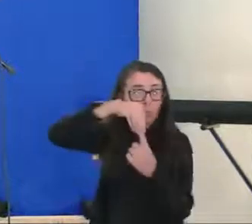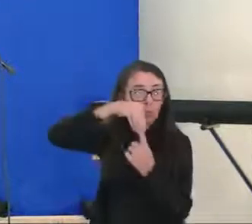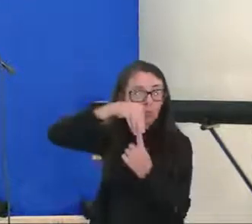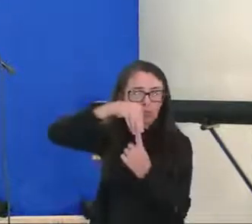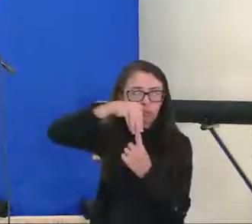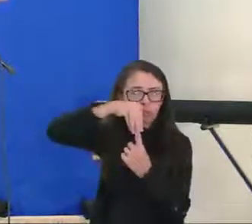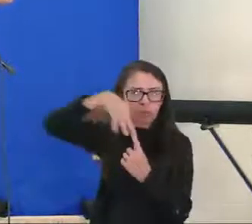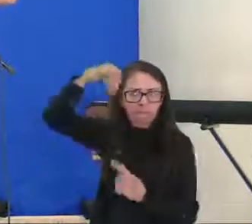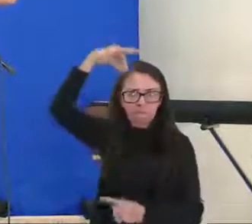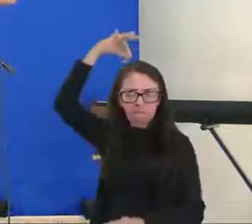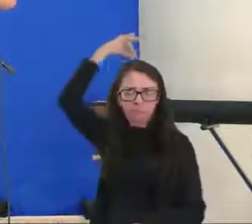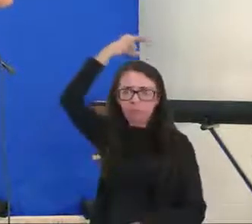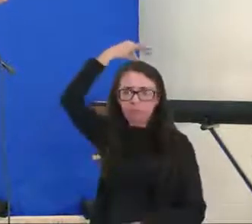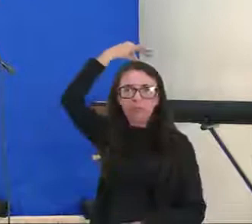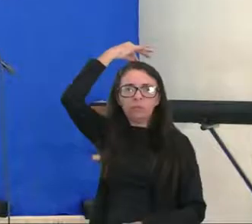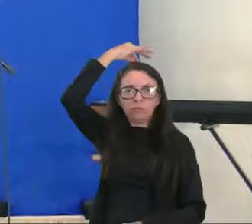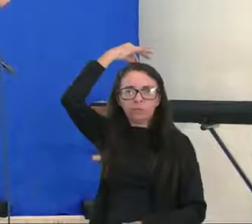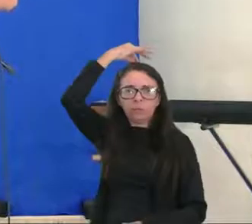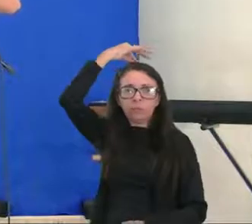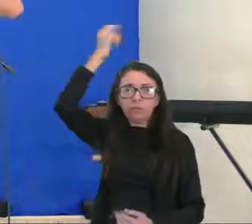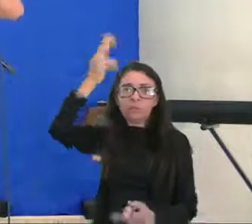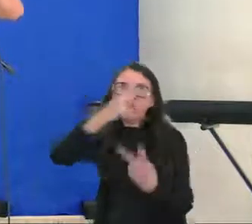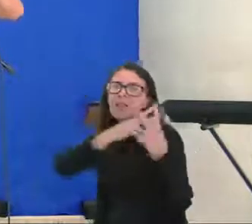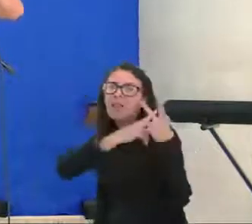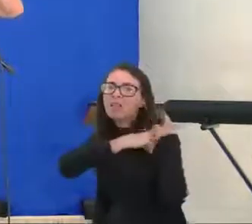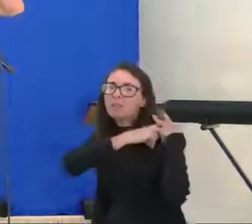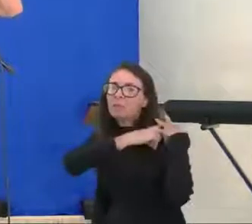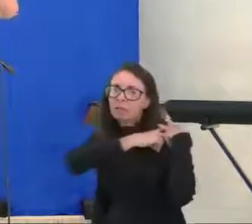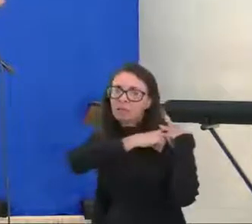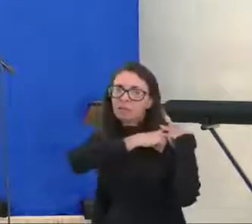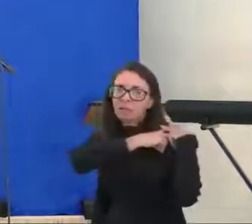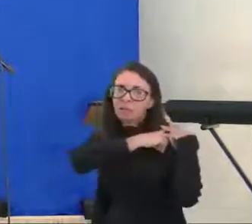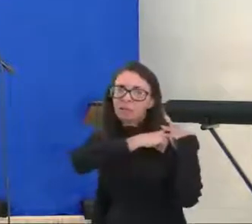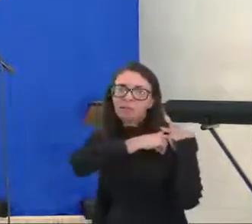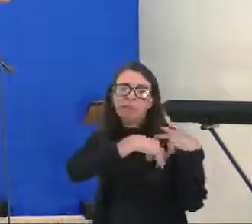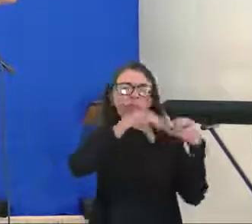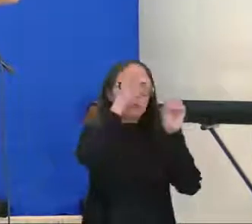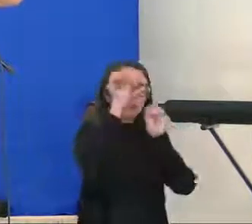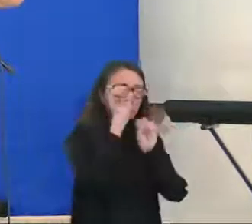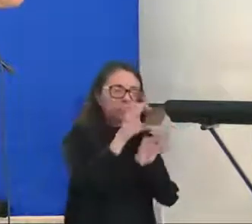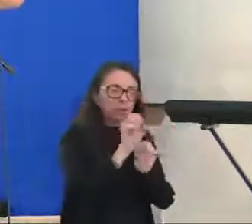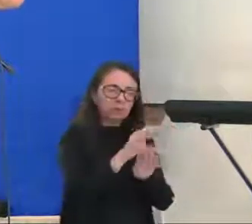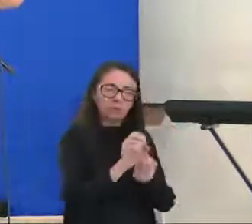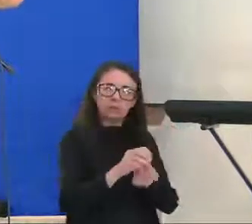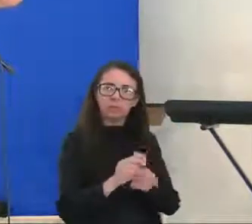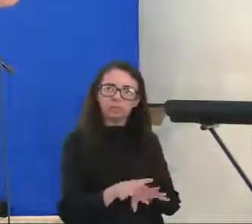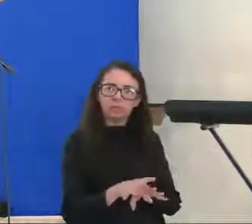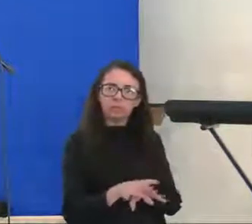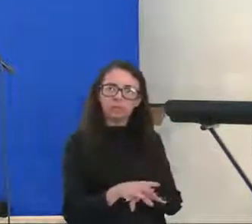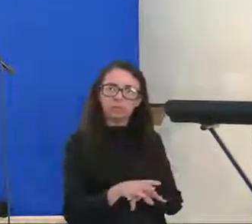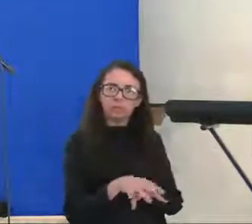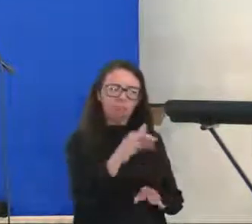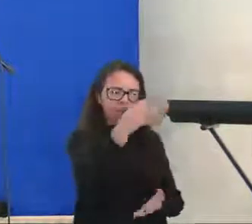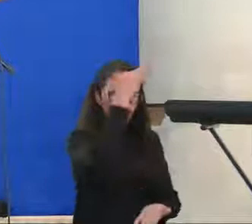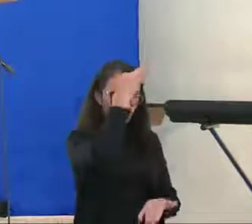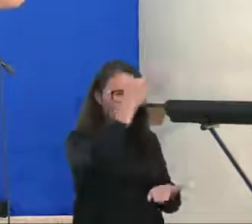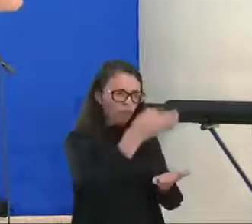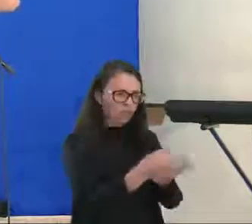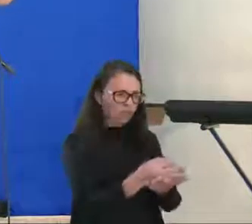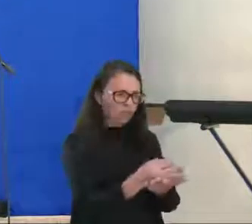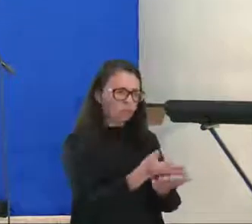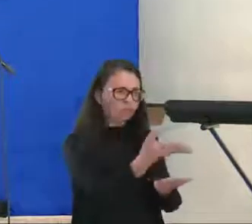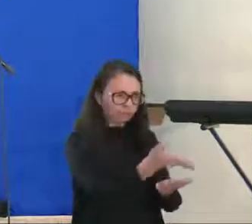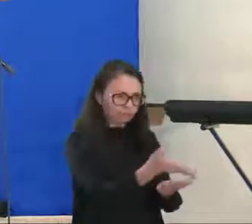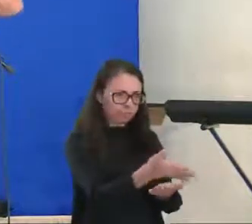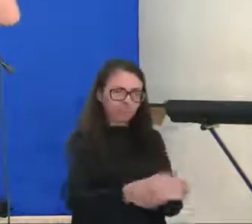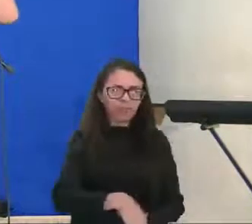Quem que te dá a fé? E quem que realiza a fé em você? Quem que te dá o dom da sabedoria? Quem que te dá o dom do discernimento?